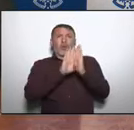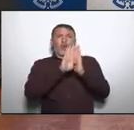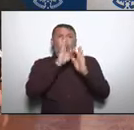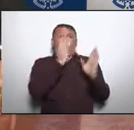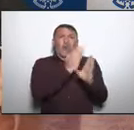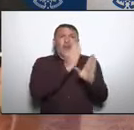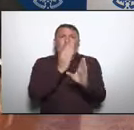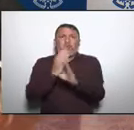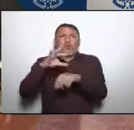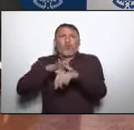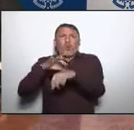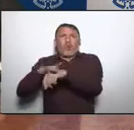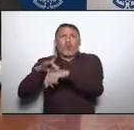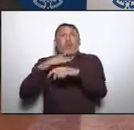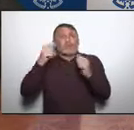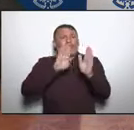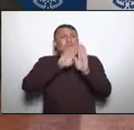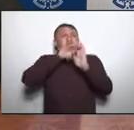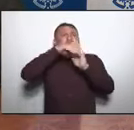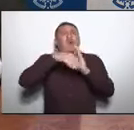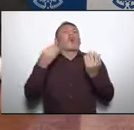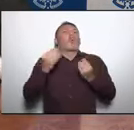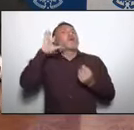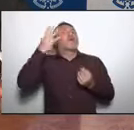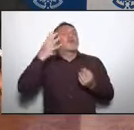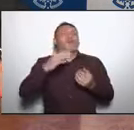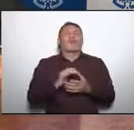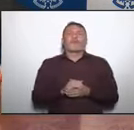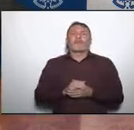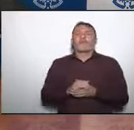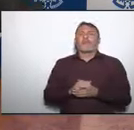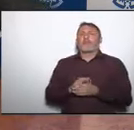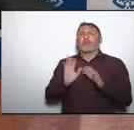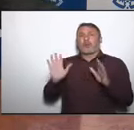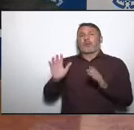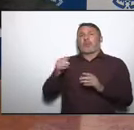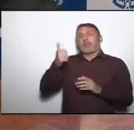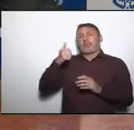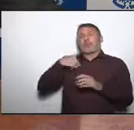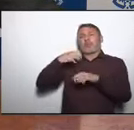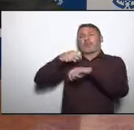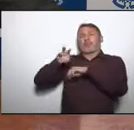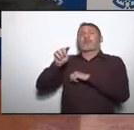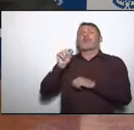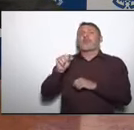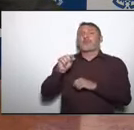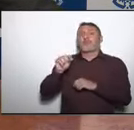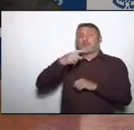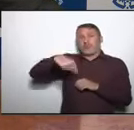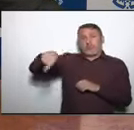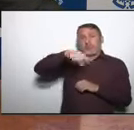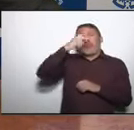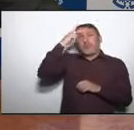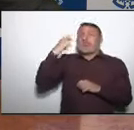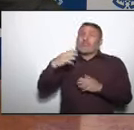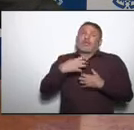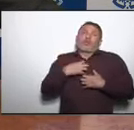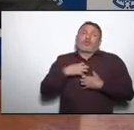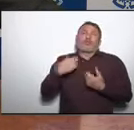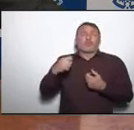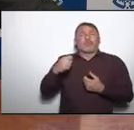contaminação no estado? O que que o senhor pode falar sobre isso? Ramon, a primeira coisa que a gente tem que falar é que as pessoas precisam se sensibilizar.